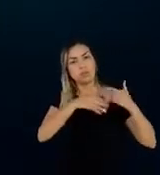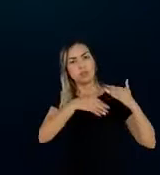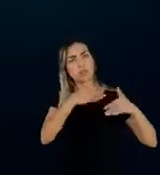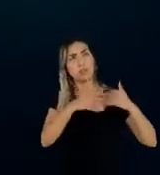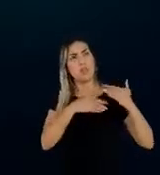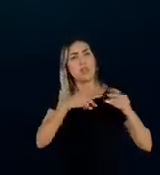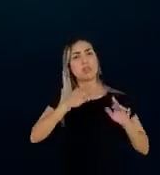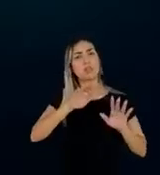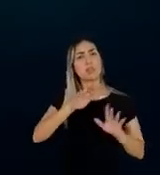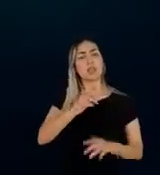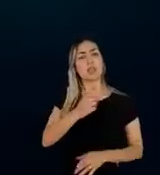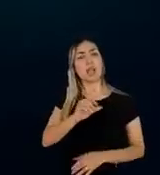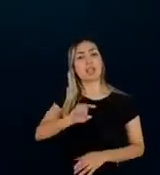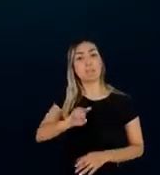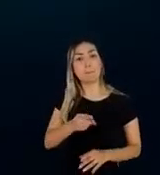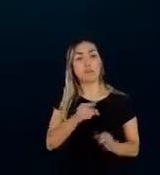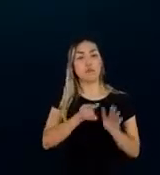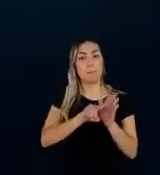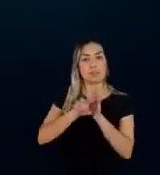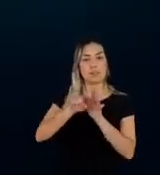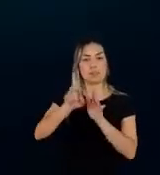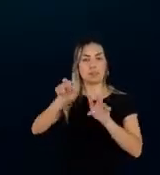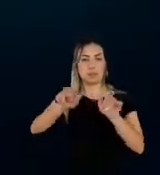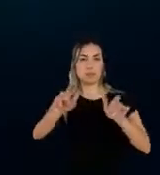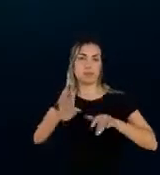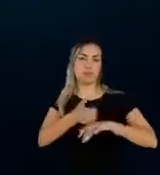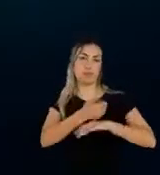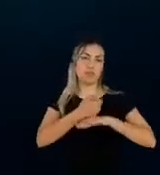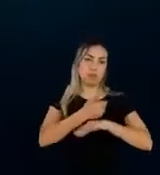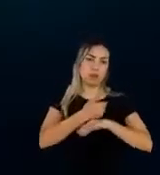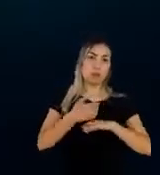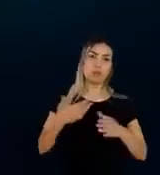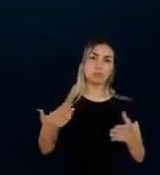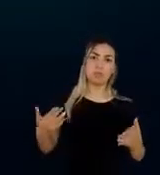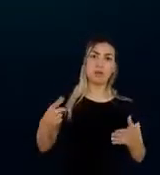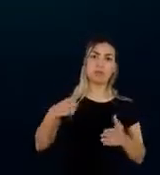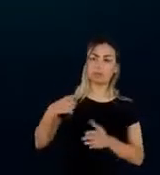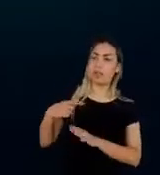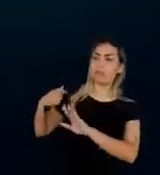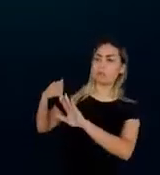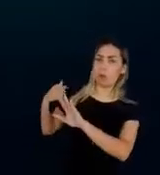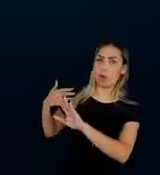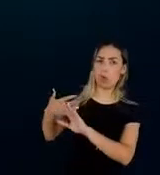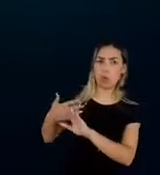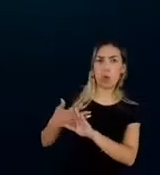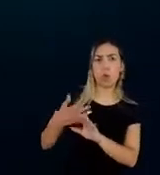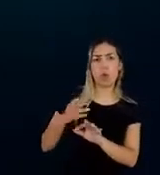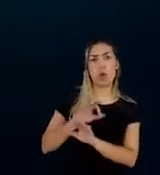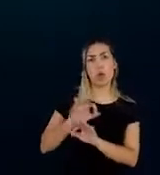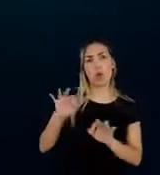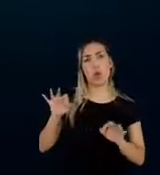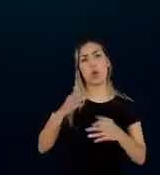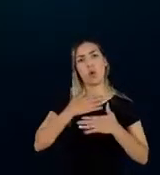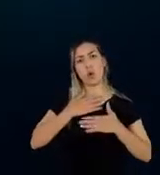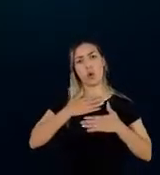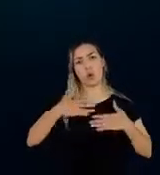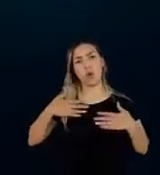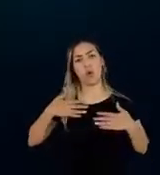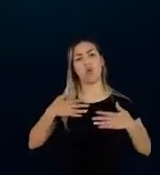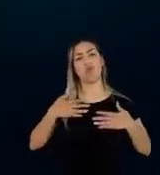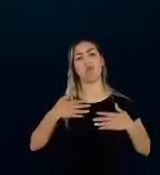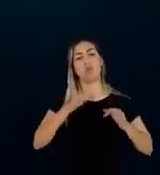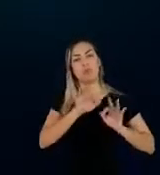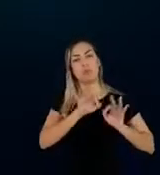10 mil pesquisadores. Então, realmente é uma bagagem muito satisfatória em termos de P&D.